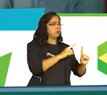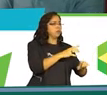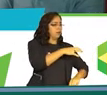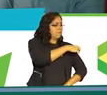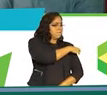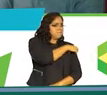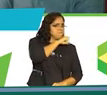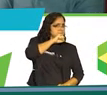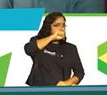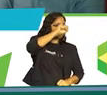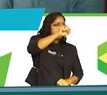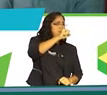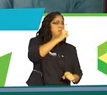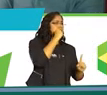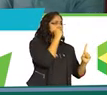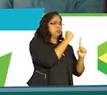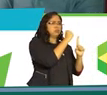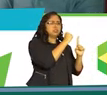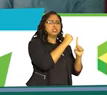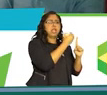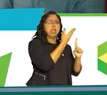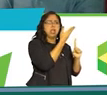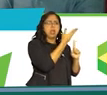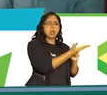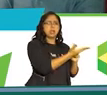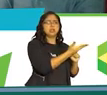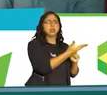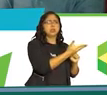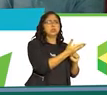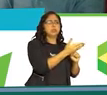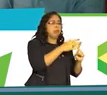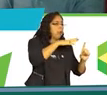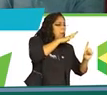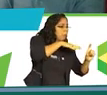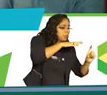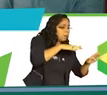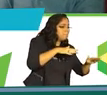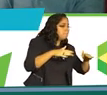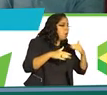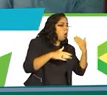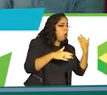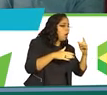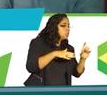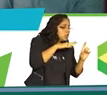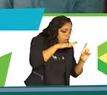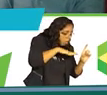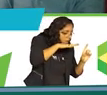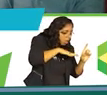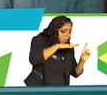chamado Jair Messias Bolsonaro, o mito da morte. Nós todos faremos uma